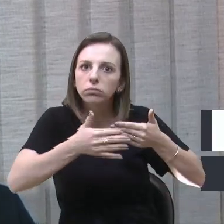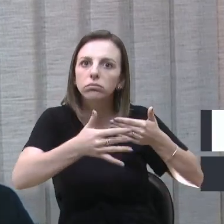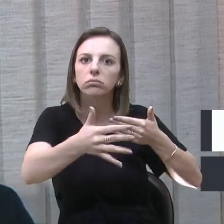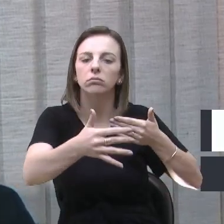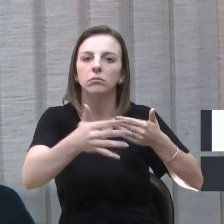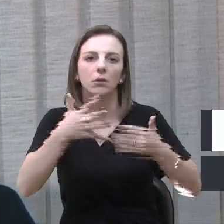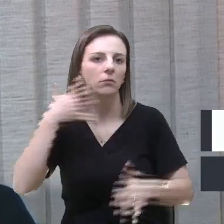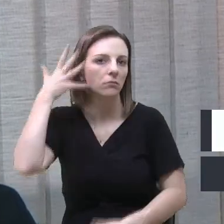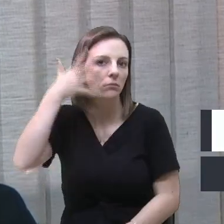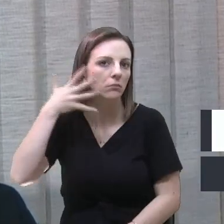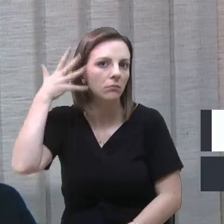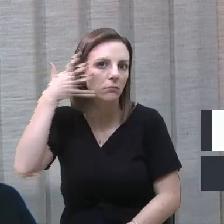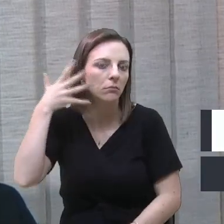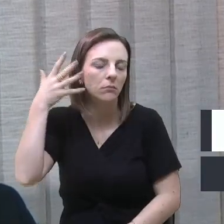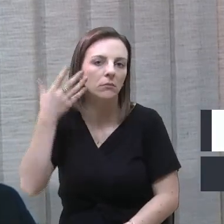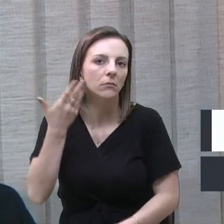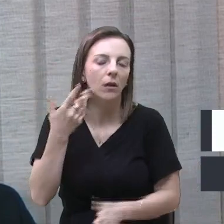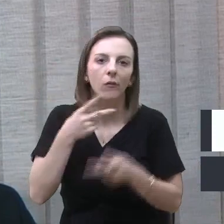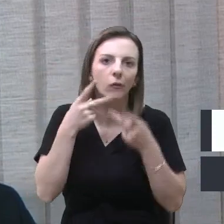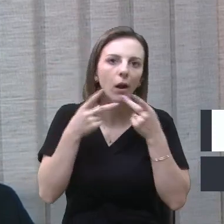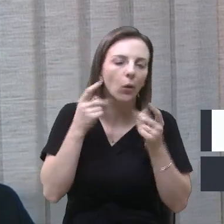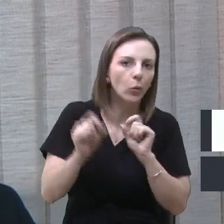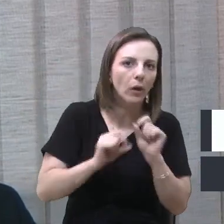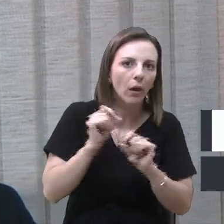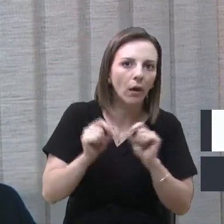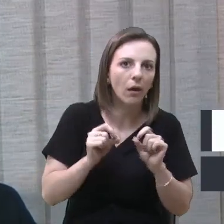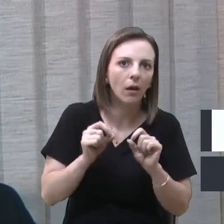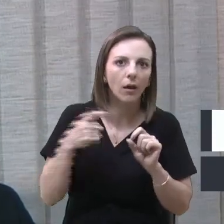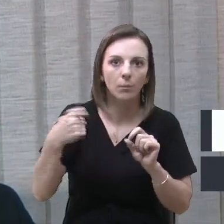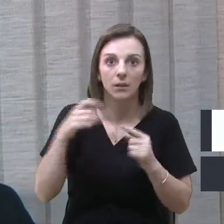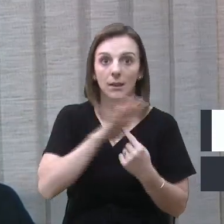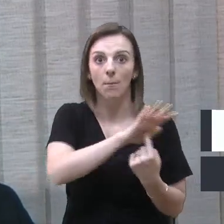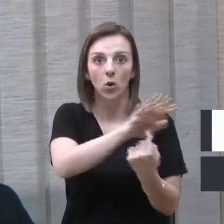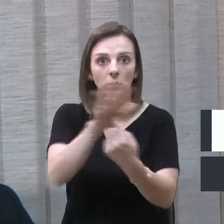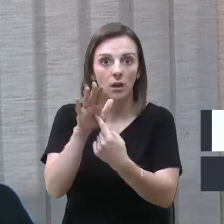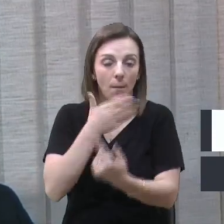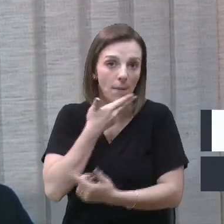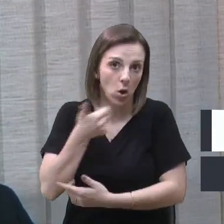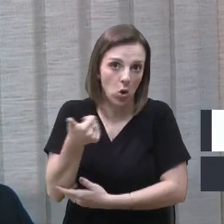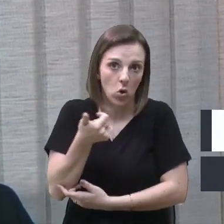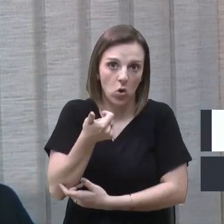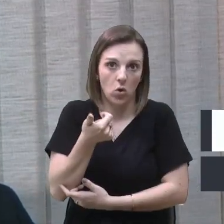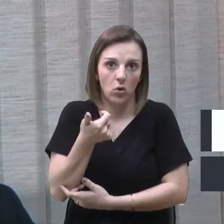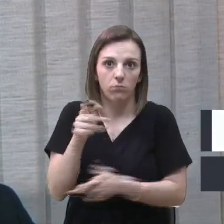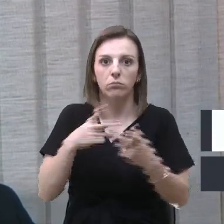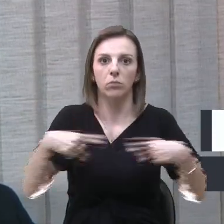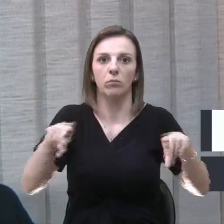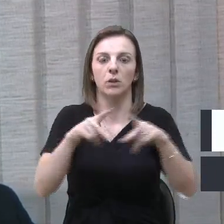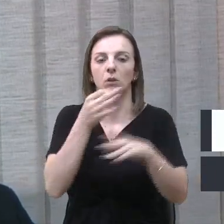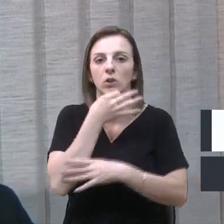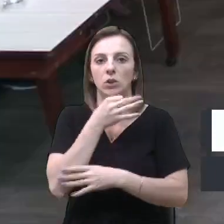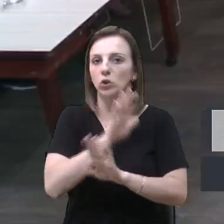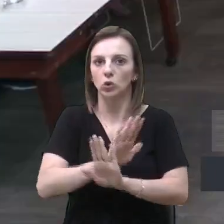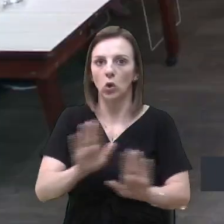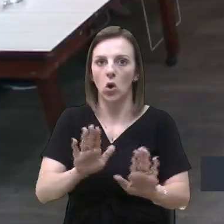gente consiga mostrar essa melhoria paraa população Caxiense somente isso obrigado Presidente